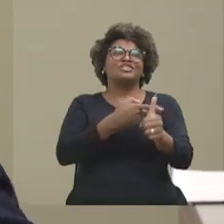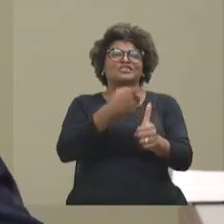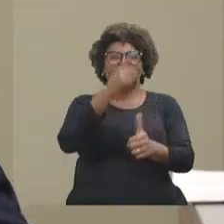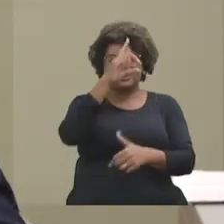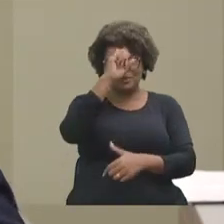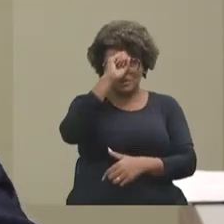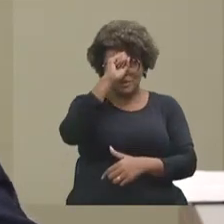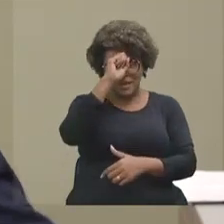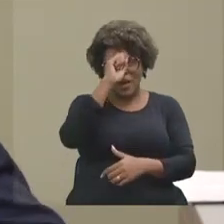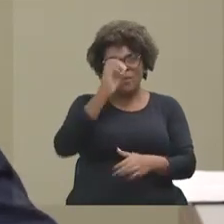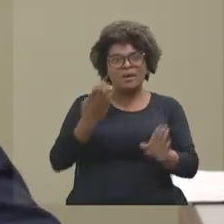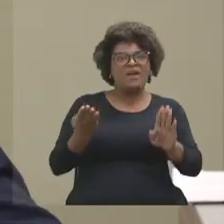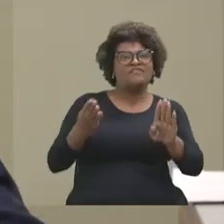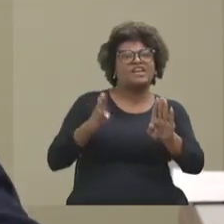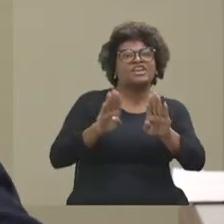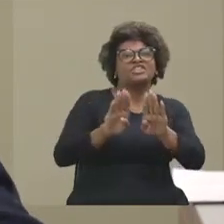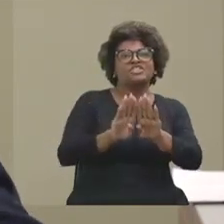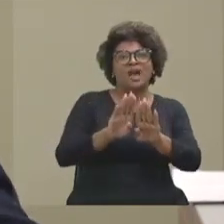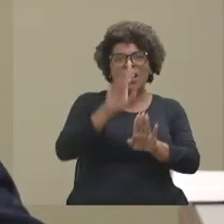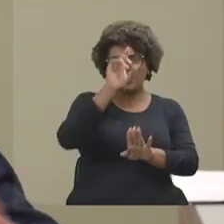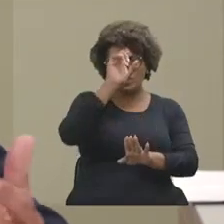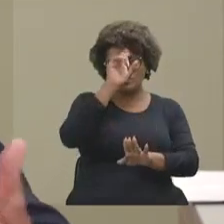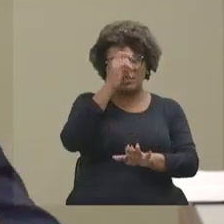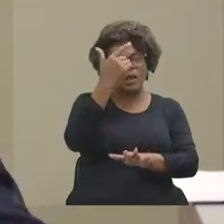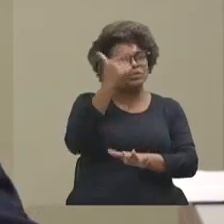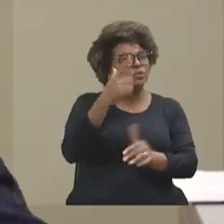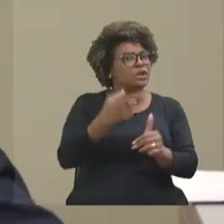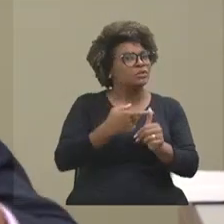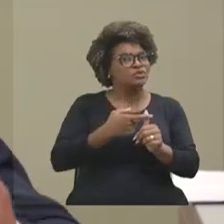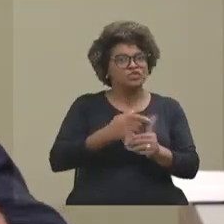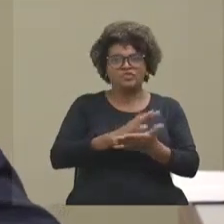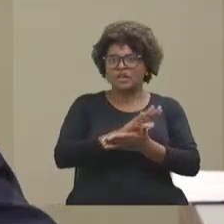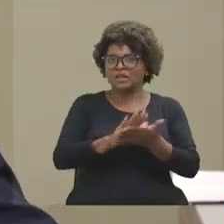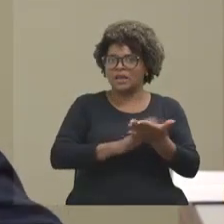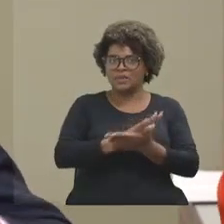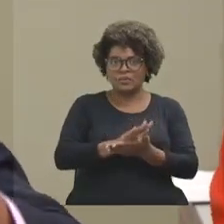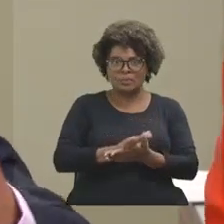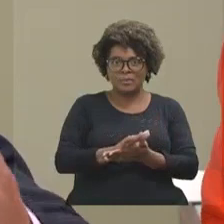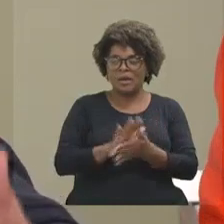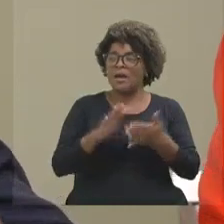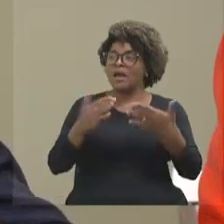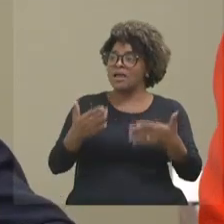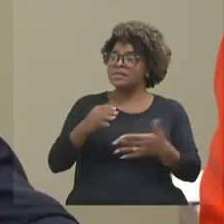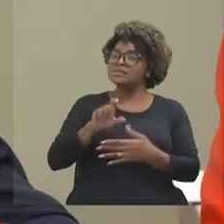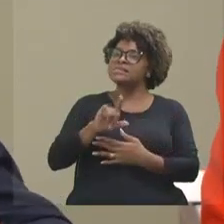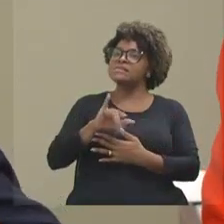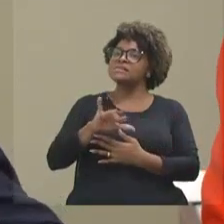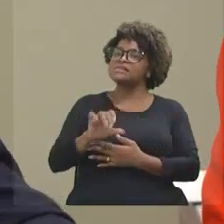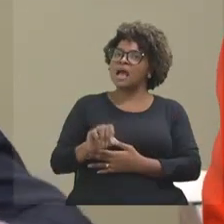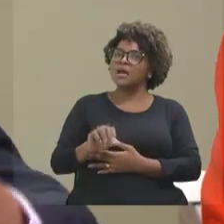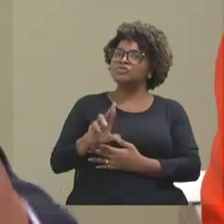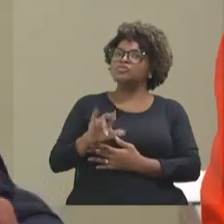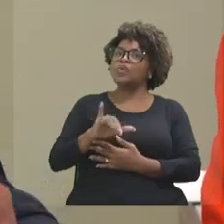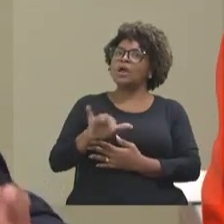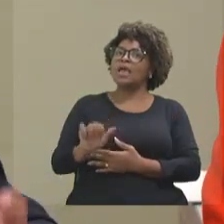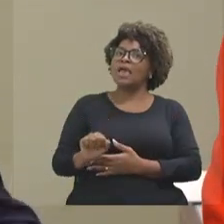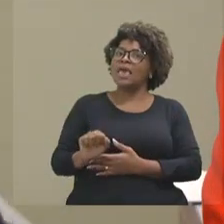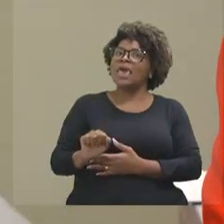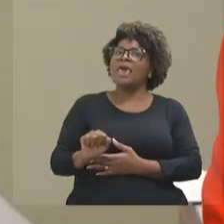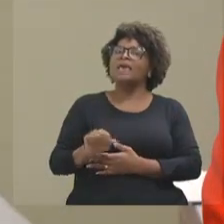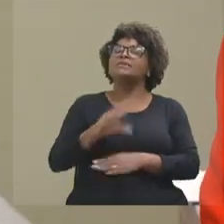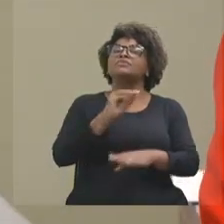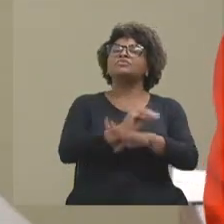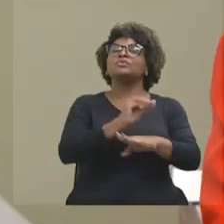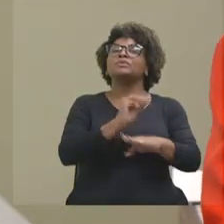o Sérgio Reis falou assim esse hospital vai continuar funcionando a gente vai trazer recurso a gente vai fazer shows e hoje é o maior Hospital